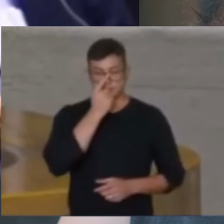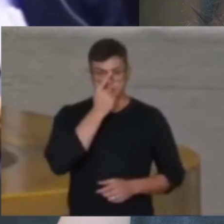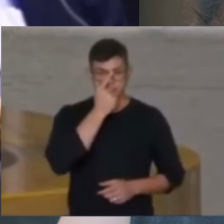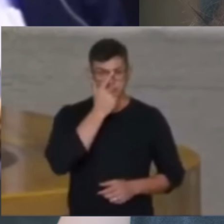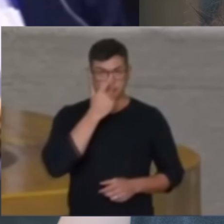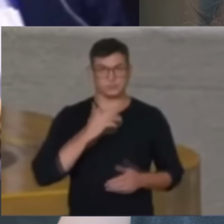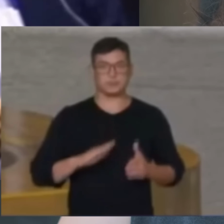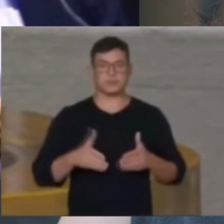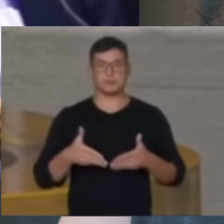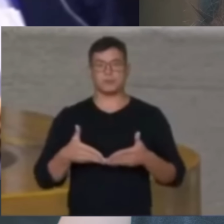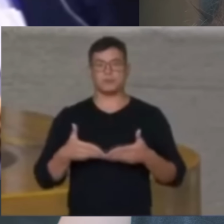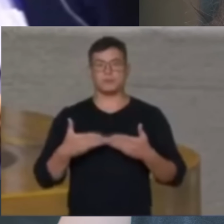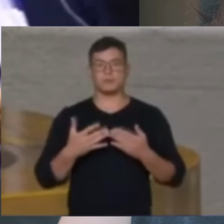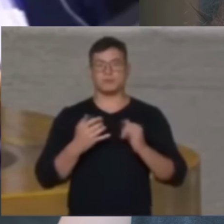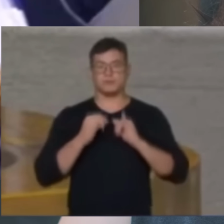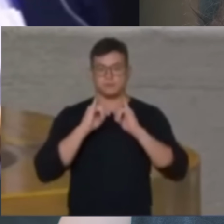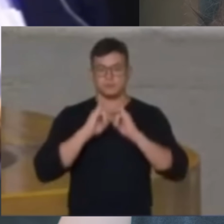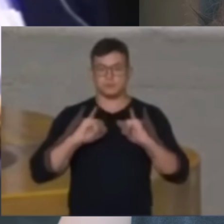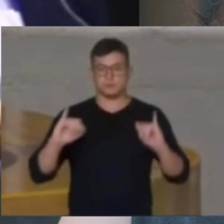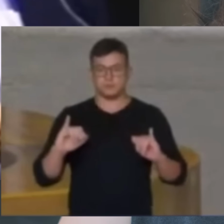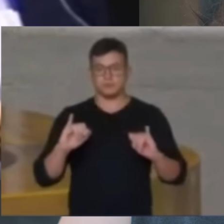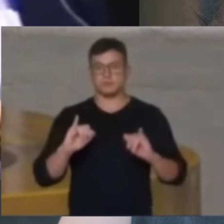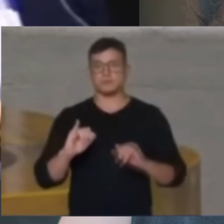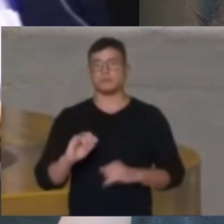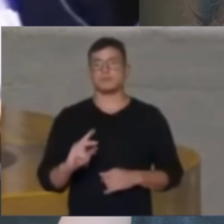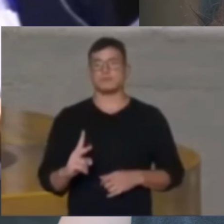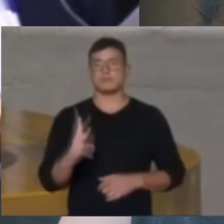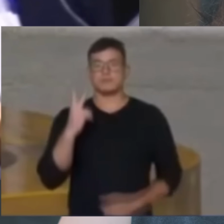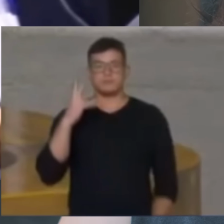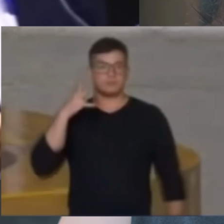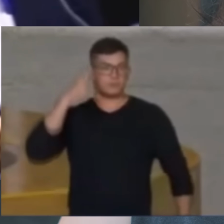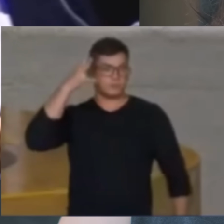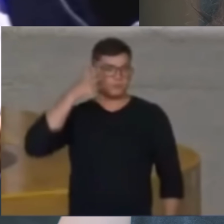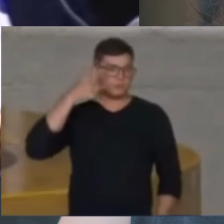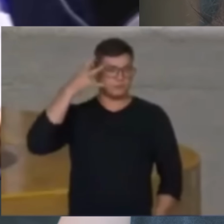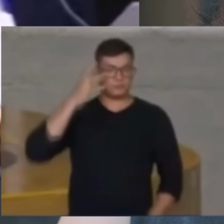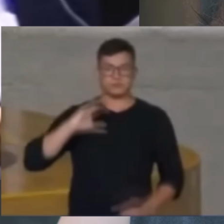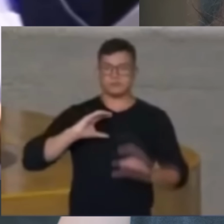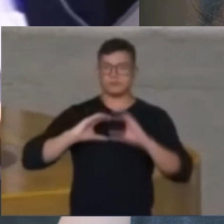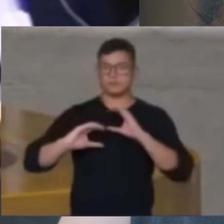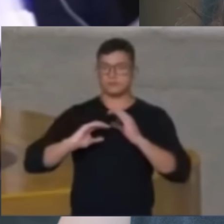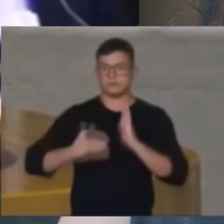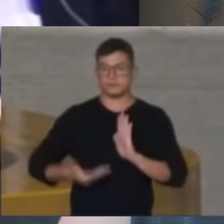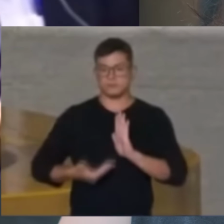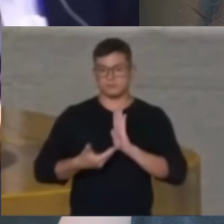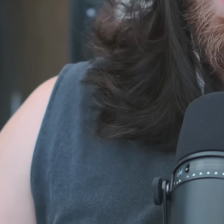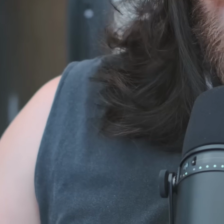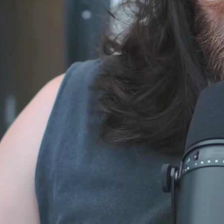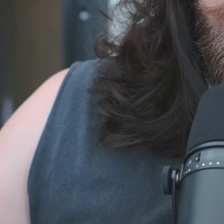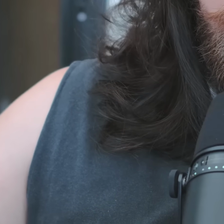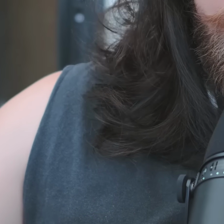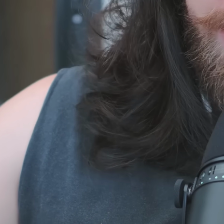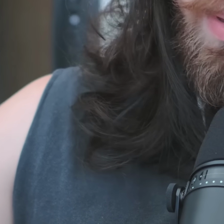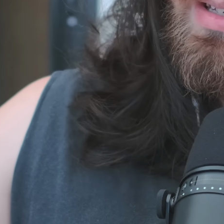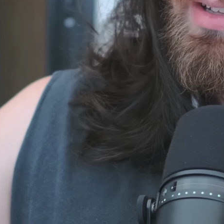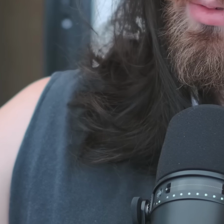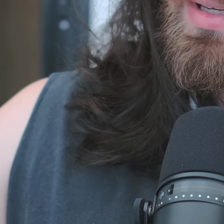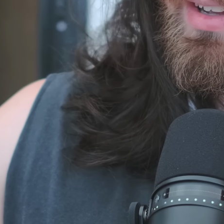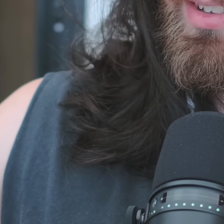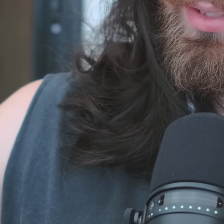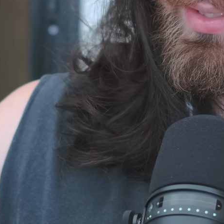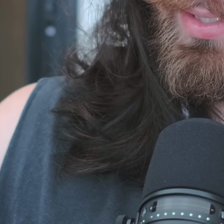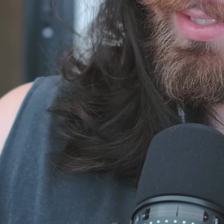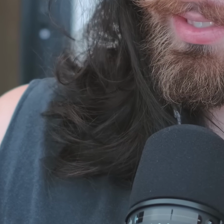lido e publicado nos meios de comunicação desta casa, inclusive na Voz do Brasil. Parabéns, o senhor me